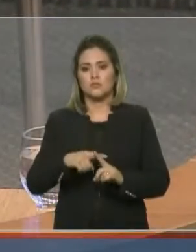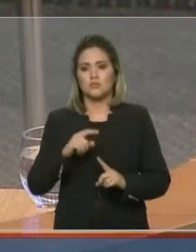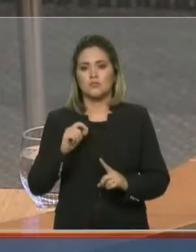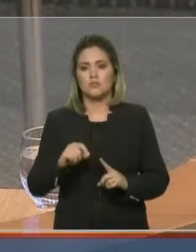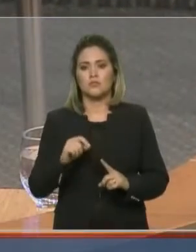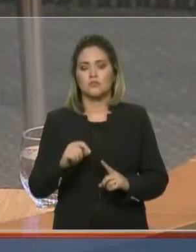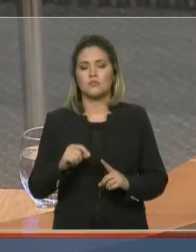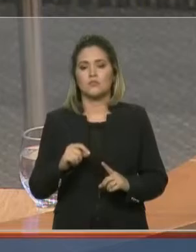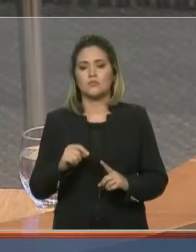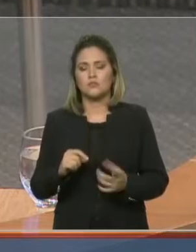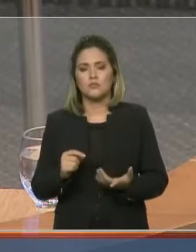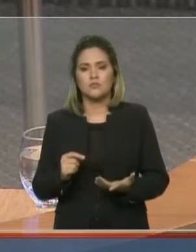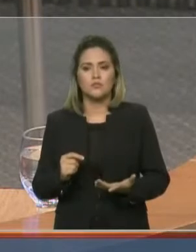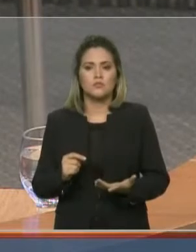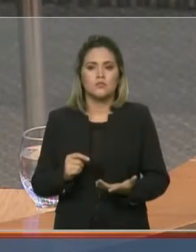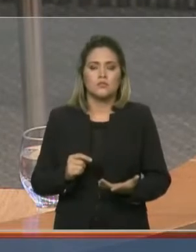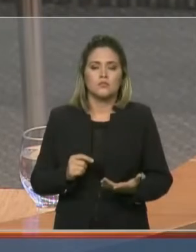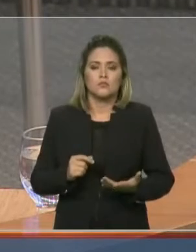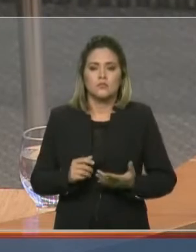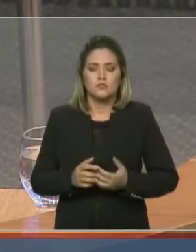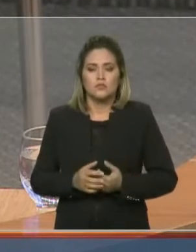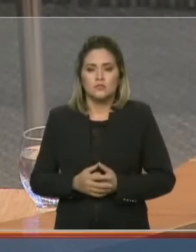as diversas reflexões,